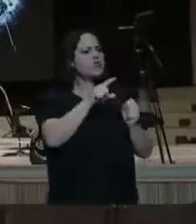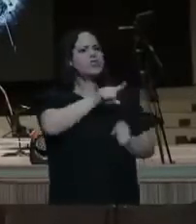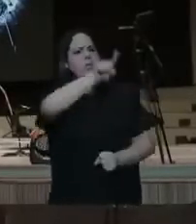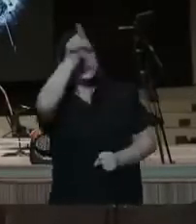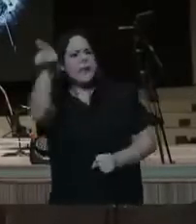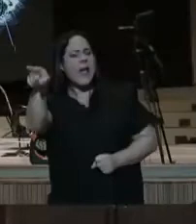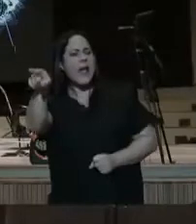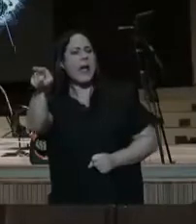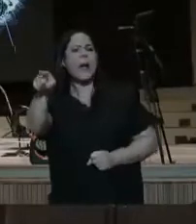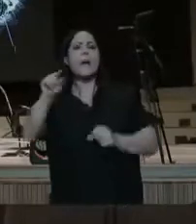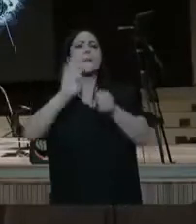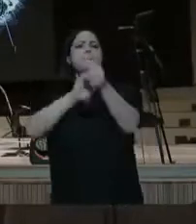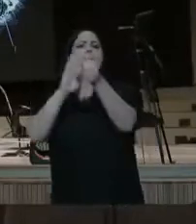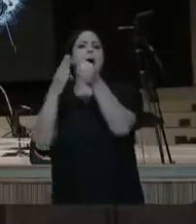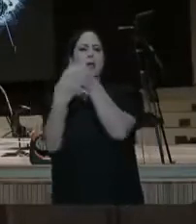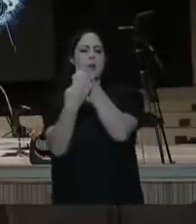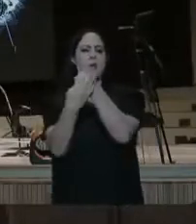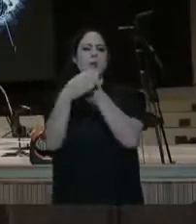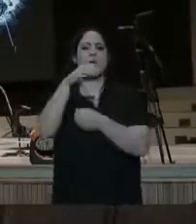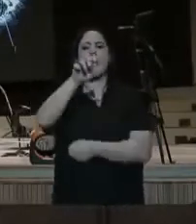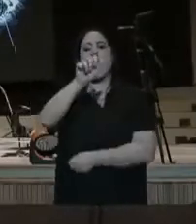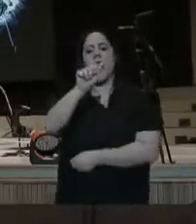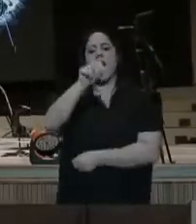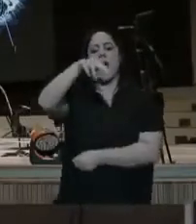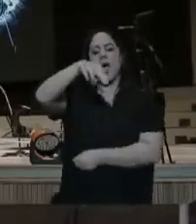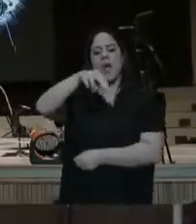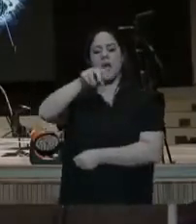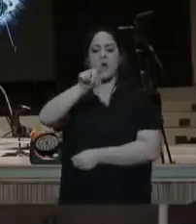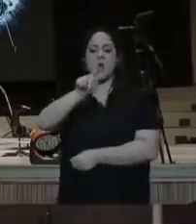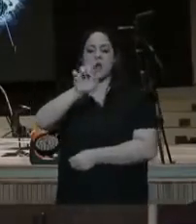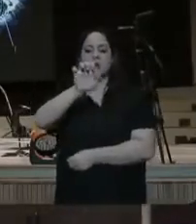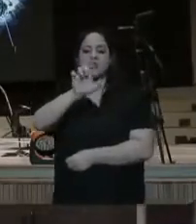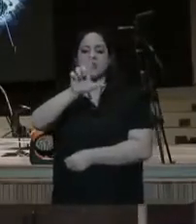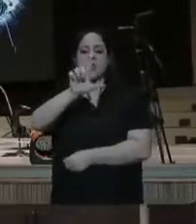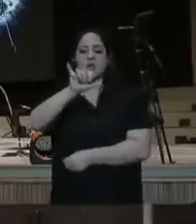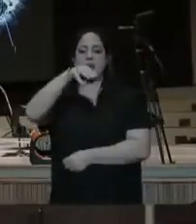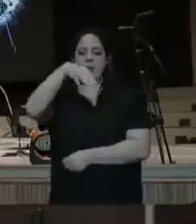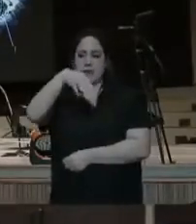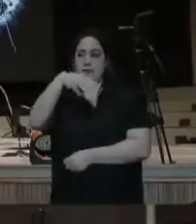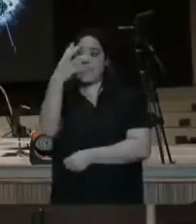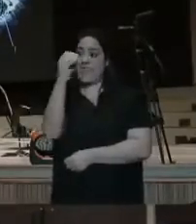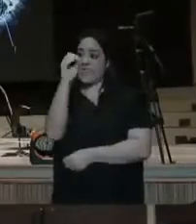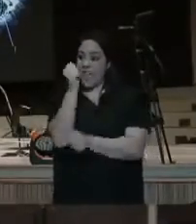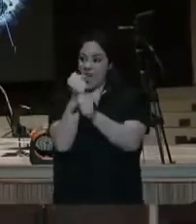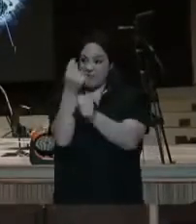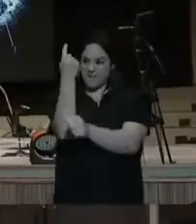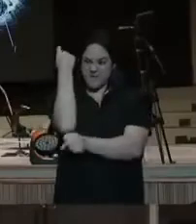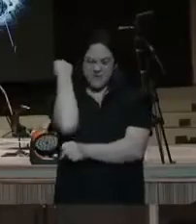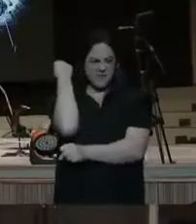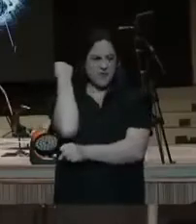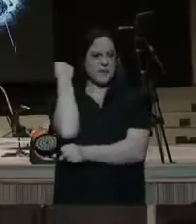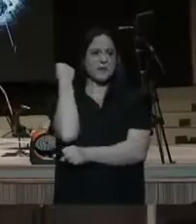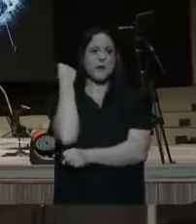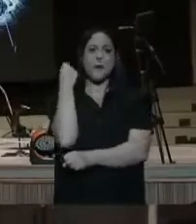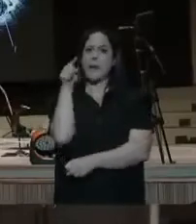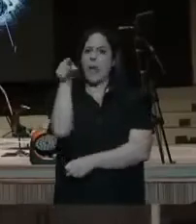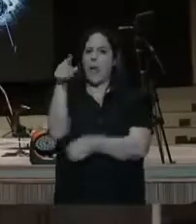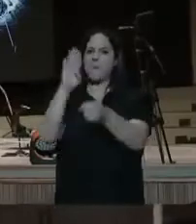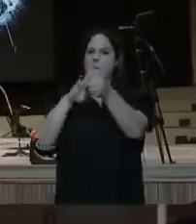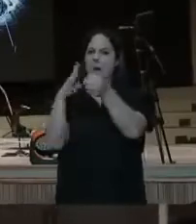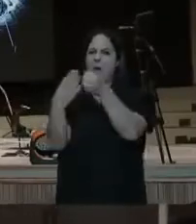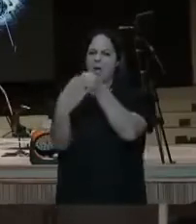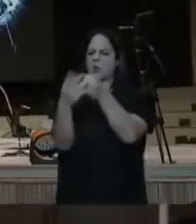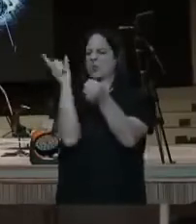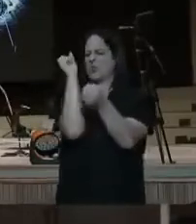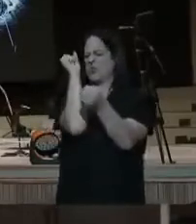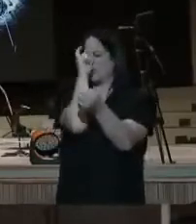um bairro em são luís que 30 anos atrás era muito difícil meu pai se sentiu o chamado para o jilin